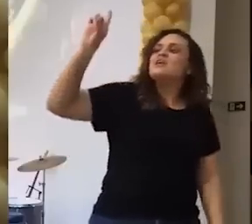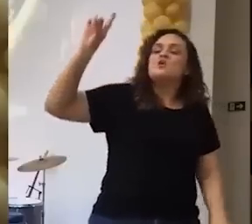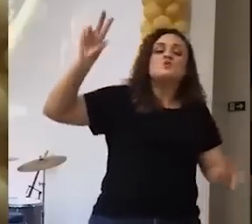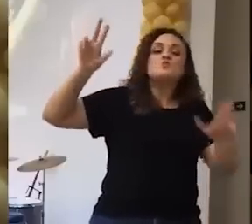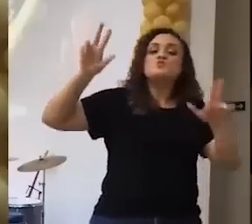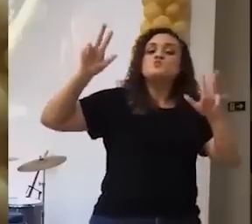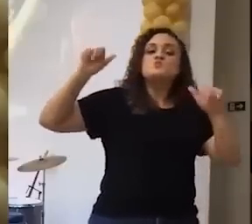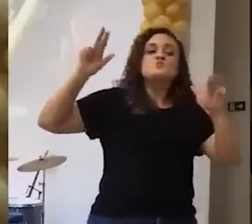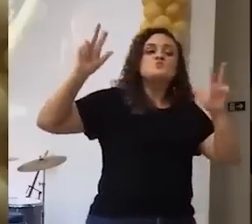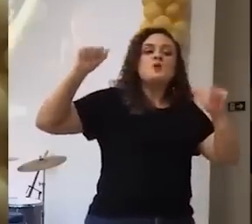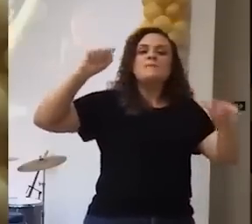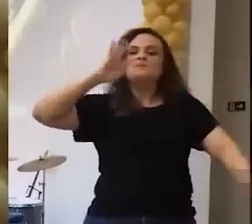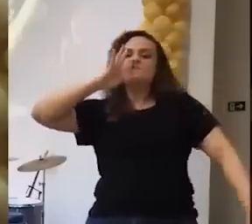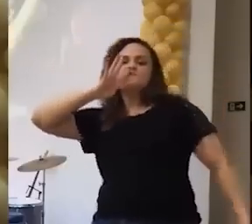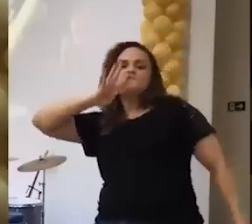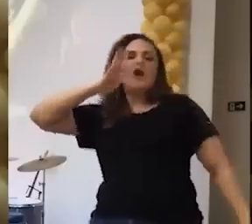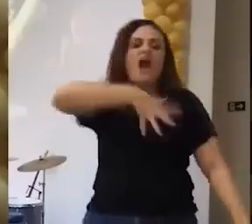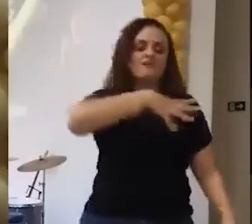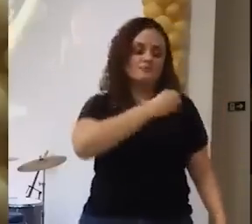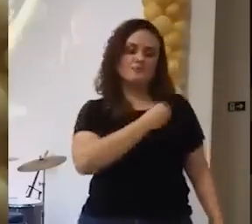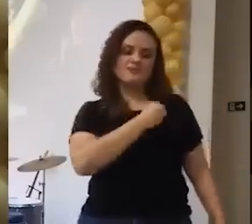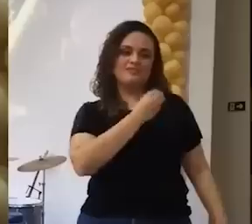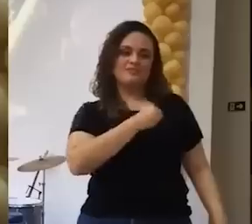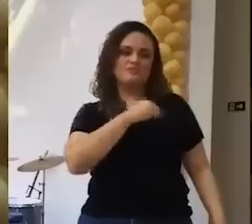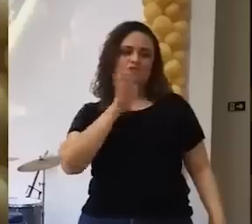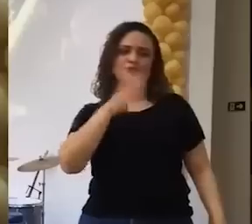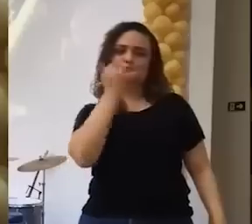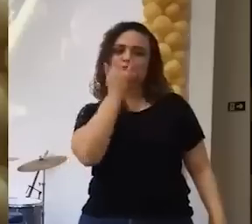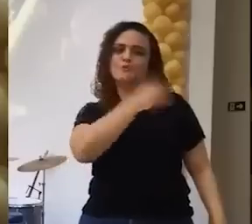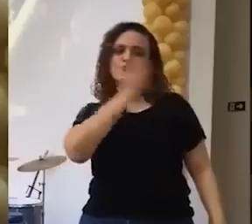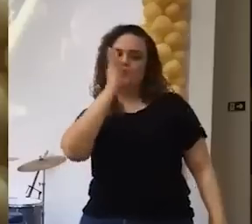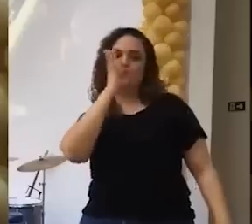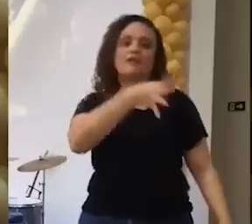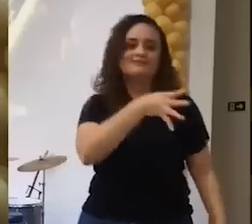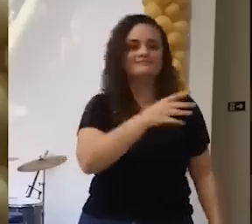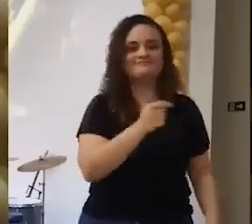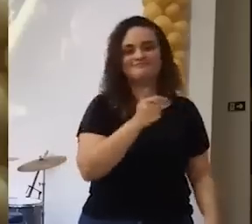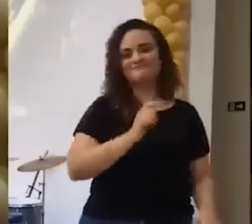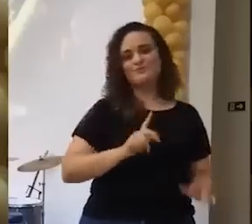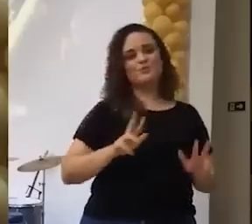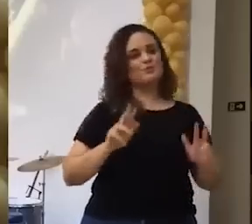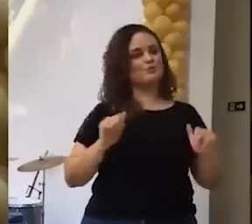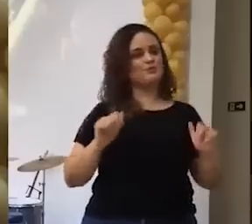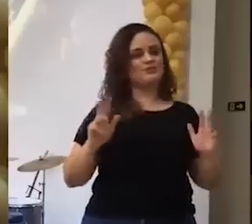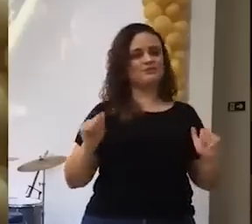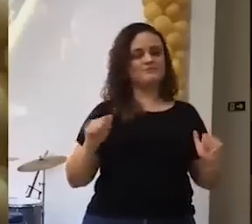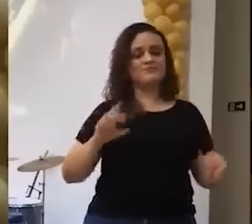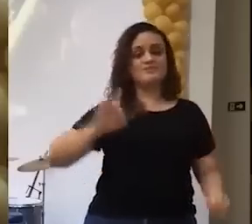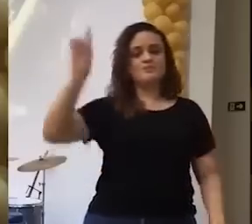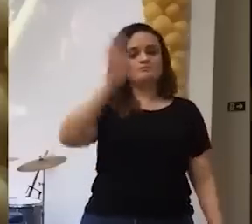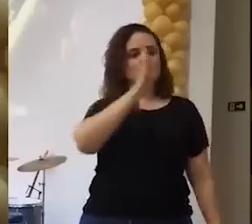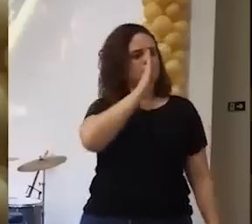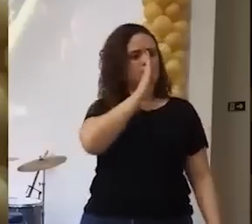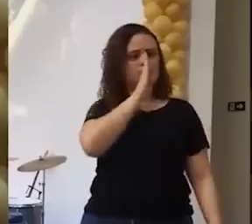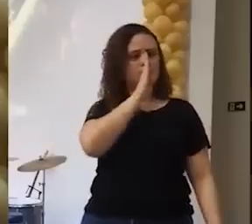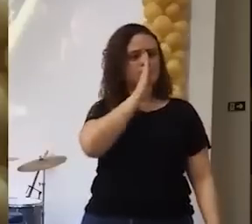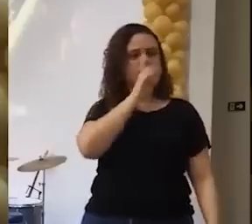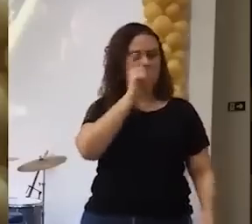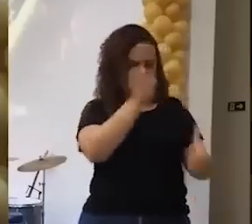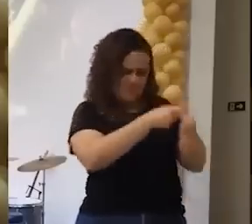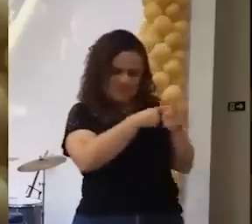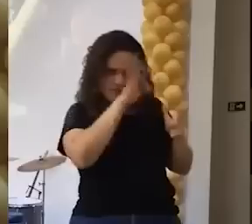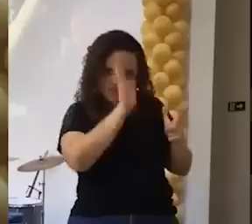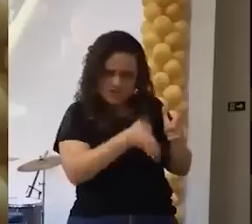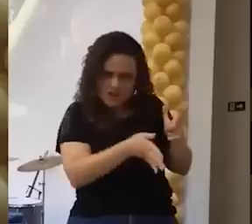seu rosto um pecado que Ele já perdoou você. Deus nunca mais cobra de você uma dívida que Ele já perdoou